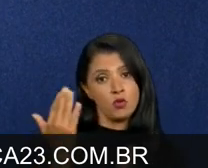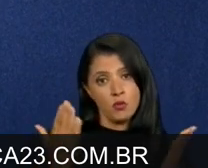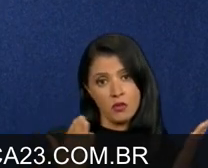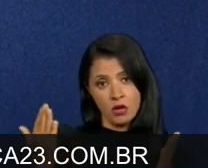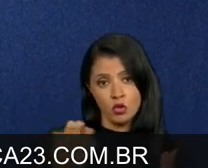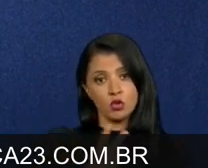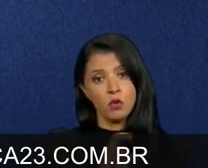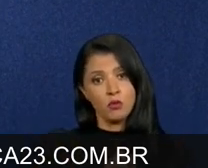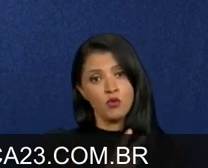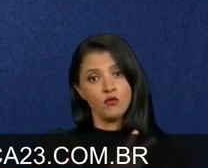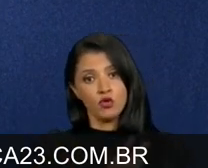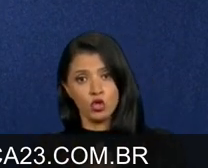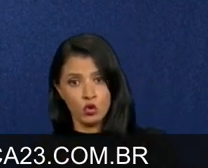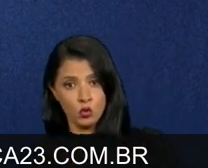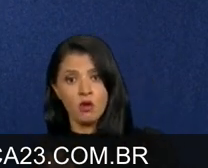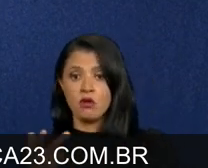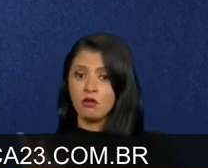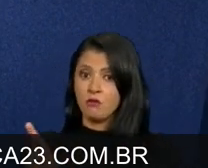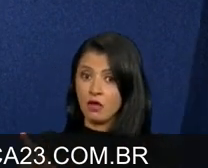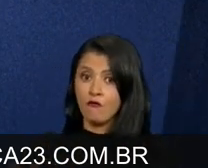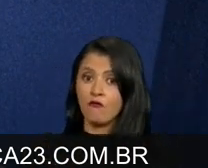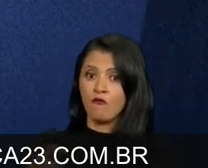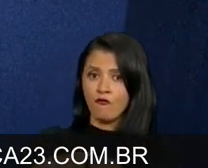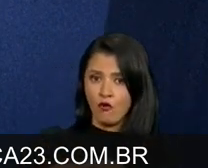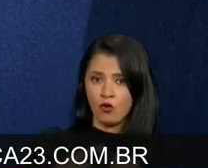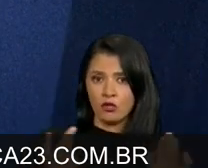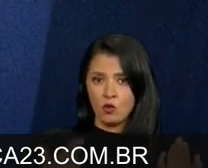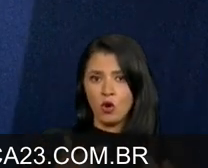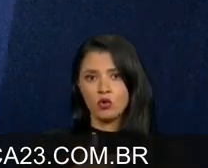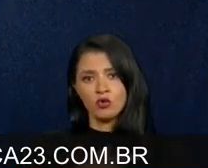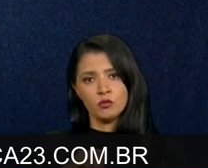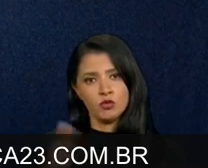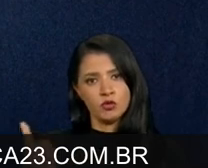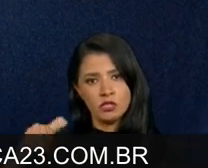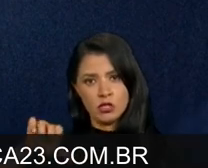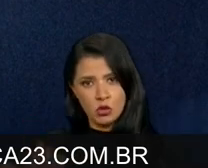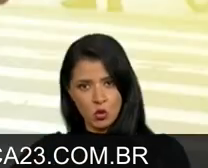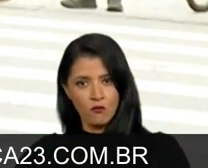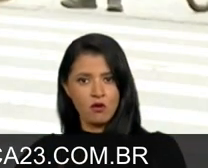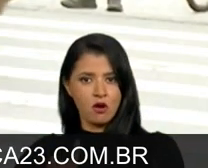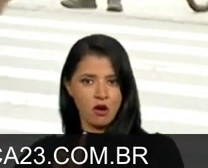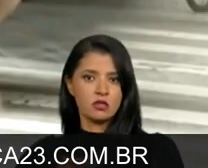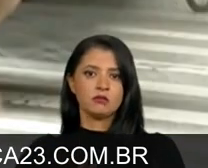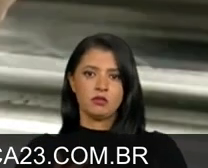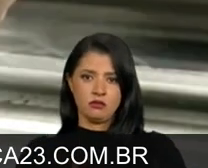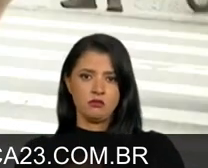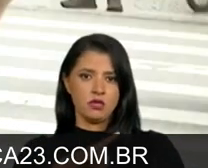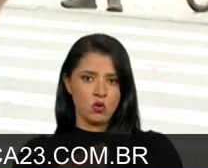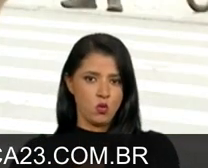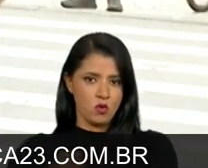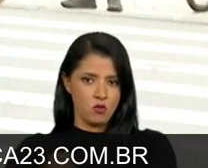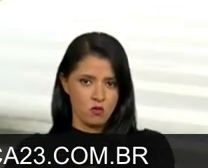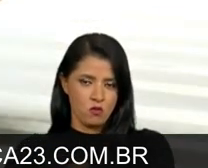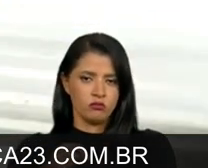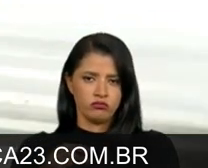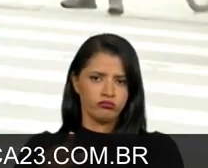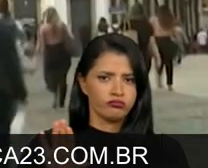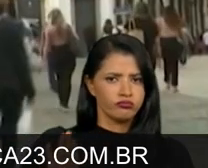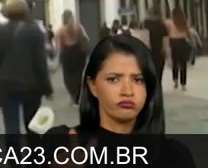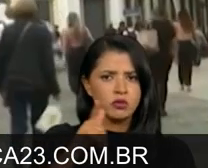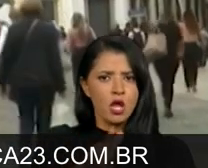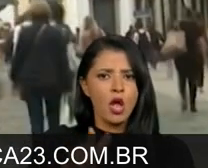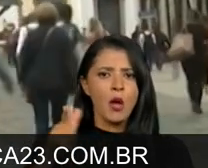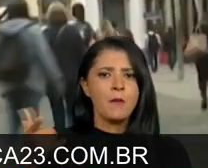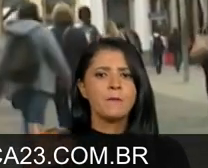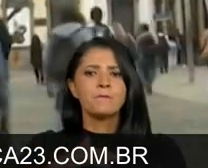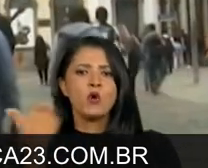2021 e volta a se aproximar da esperança de vida de 2019, ano pré-pandêmico. A probabilidade de morte entre uma idade e